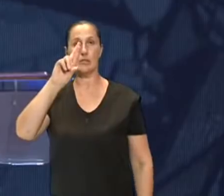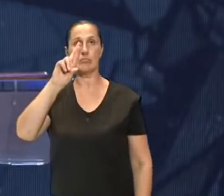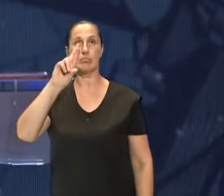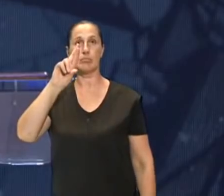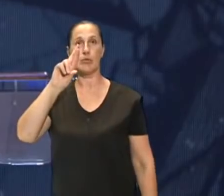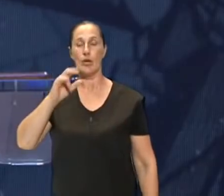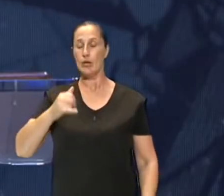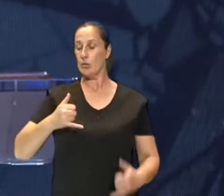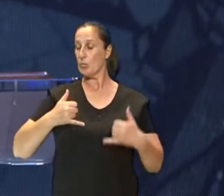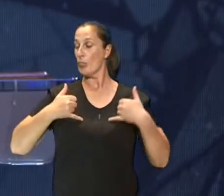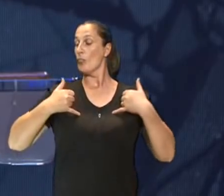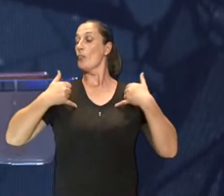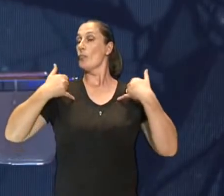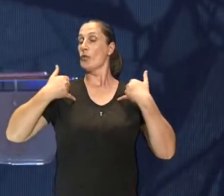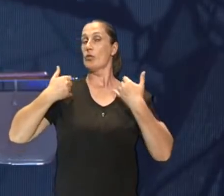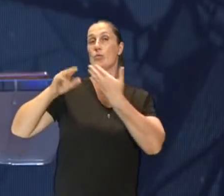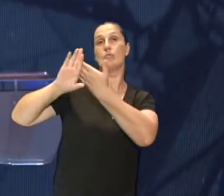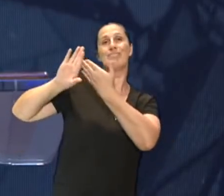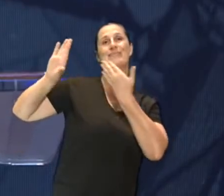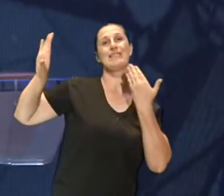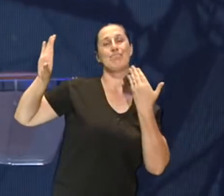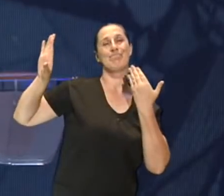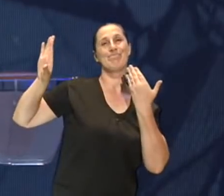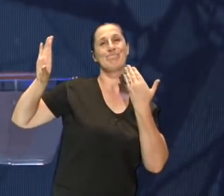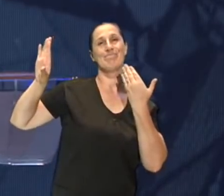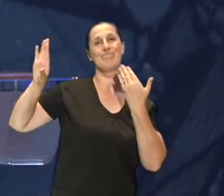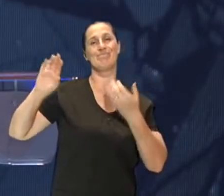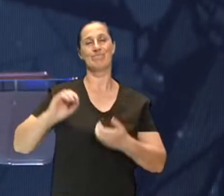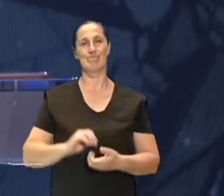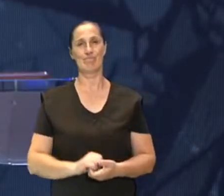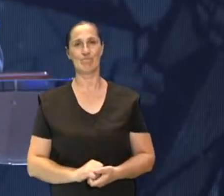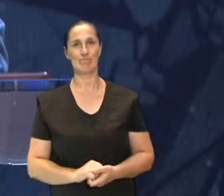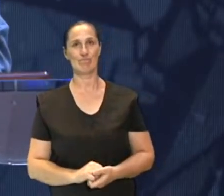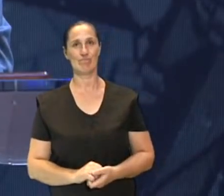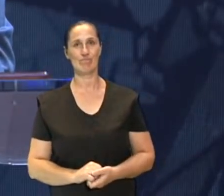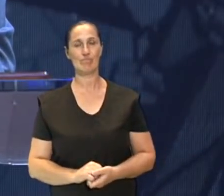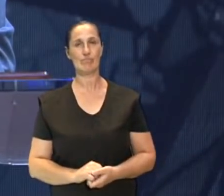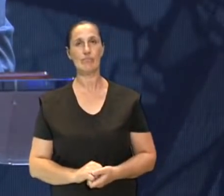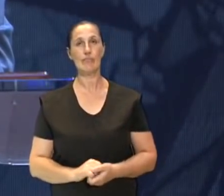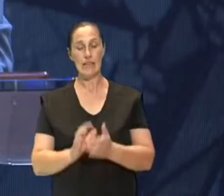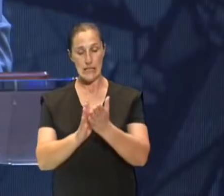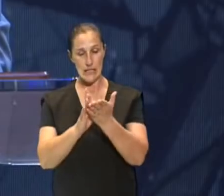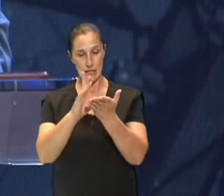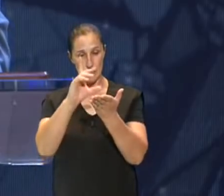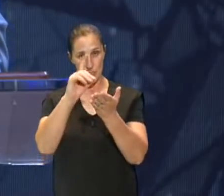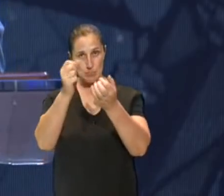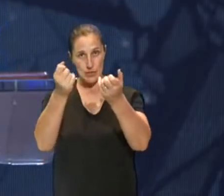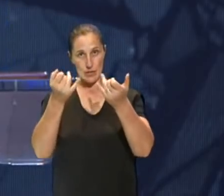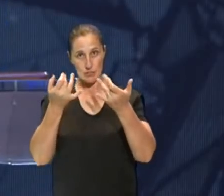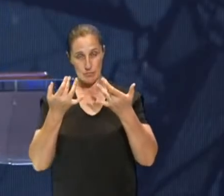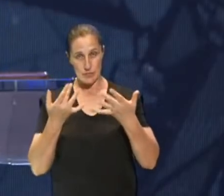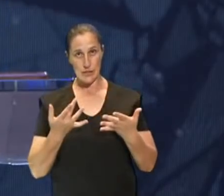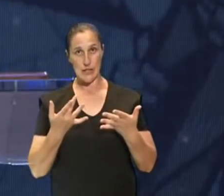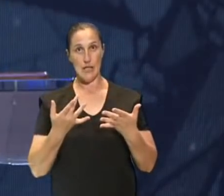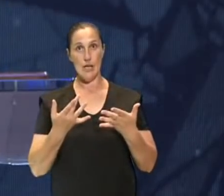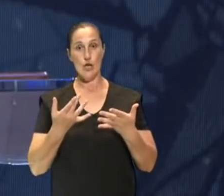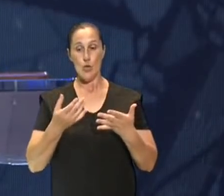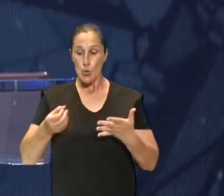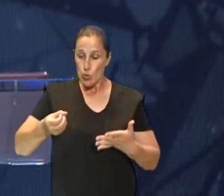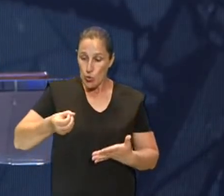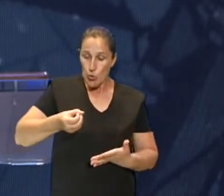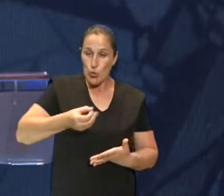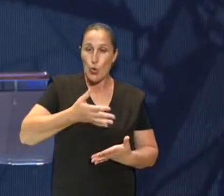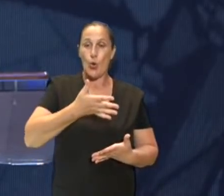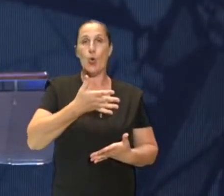espiritual faz separação entre nós e o nosso Deus. E é por isso que a Bíblia vai dizer para a gente que um novo tipo